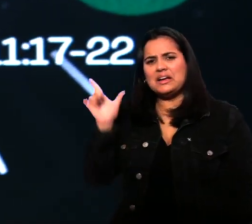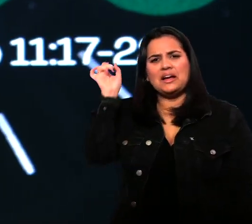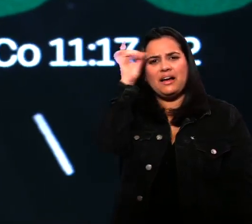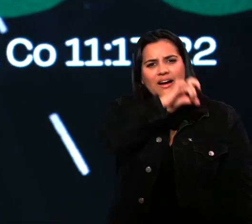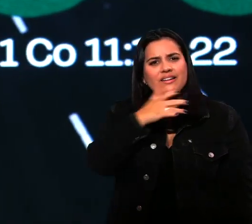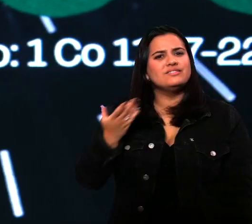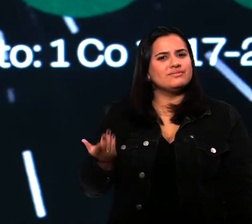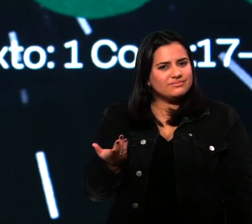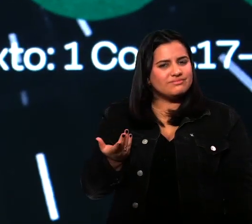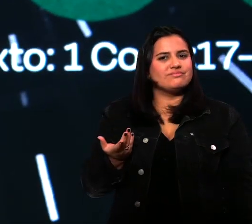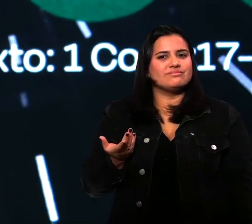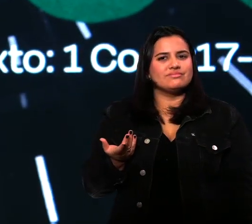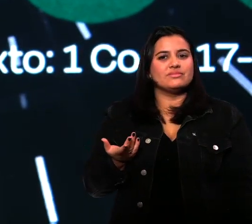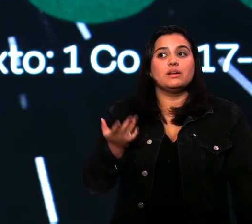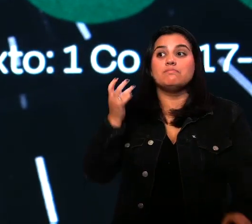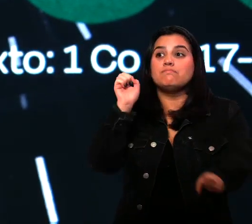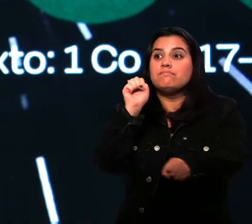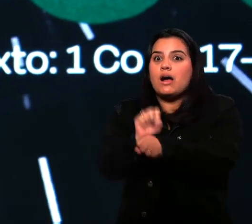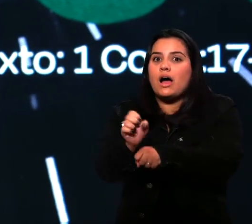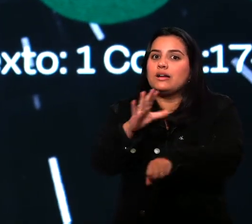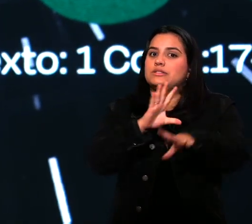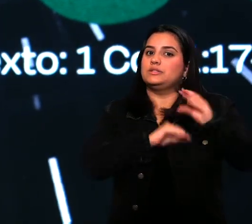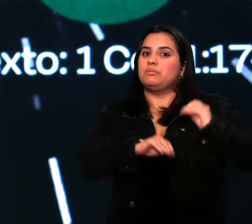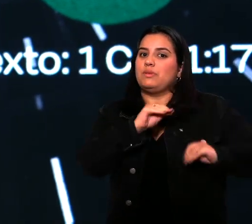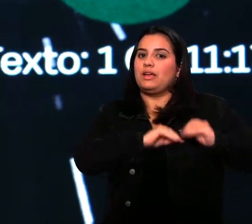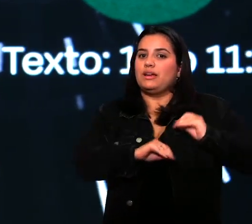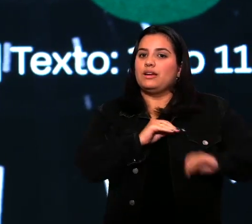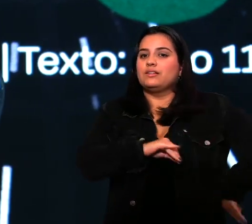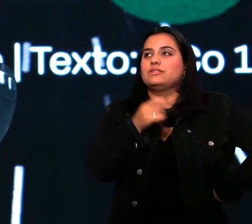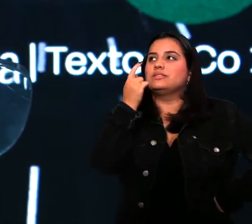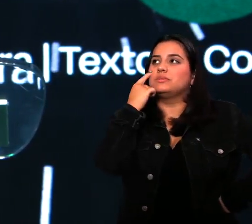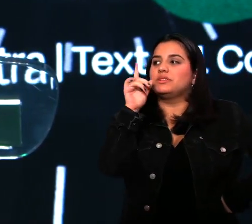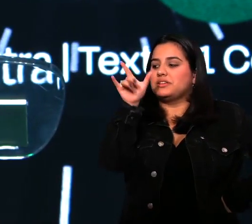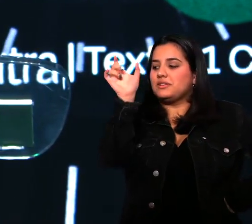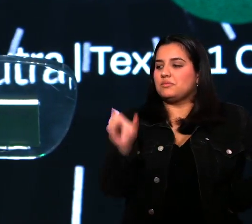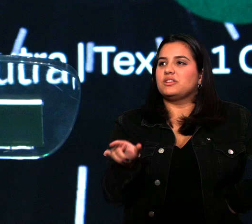difícil de lidar. Para de pecar, meu irmão, não fica pensando na pessoa direto.